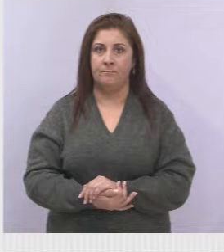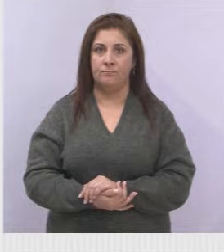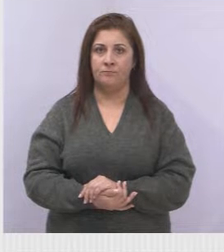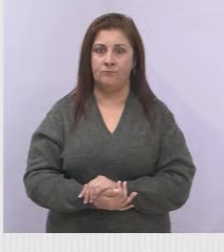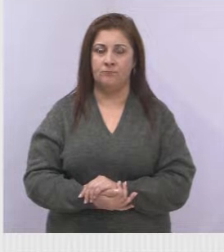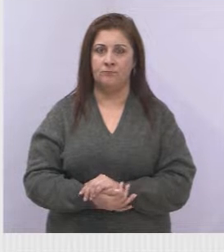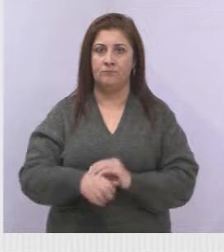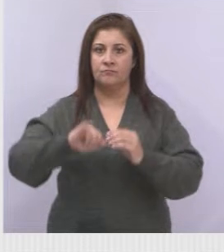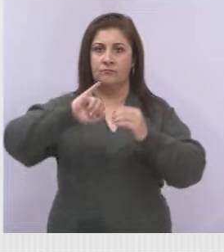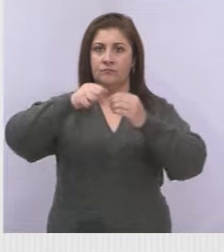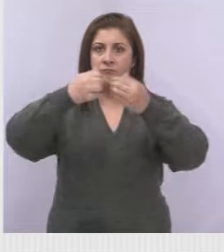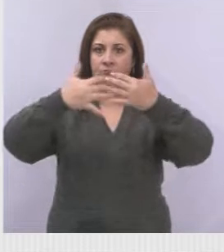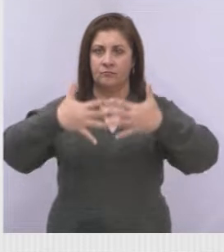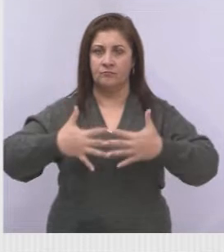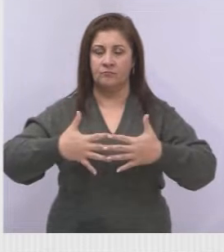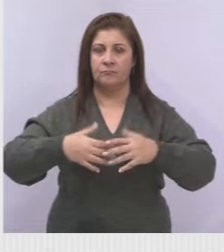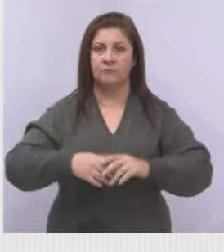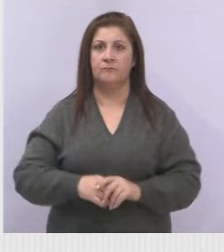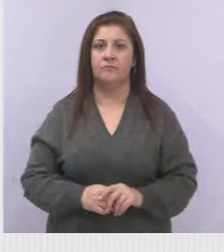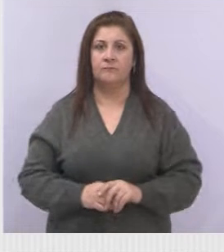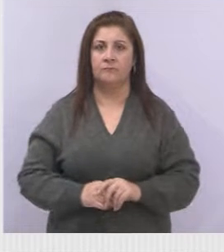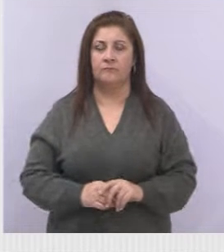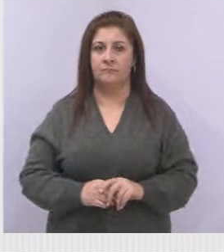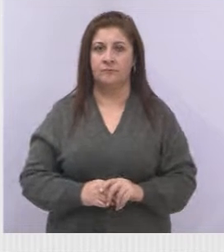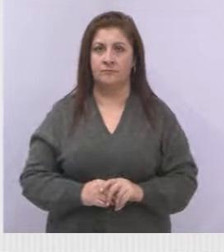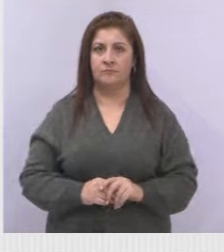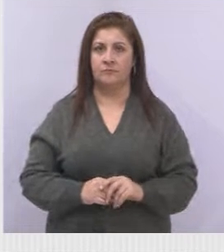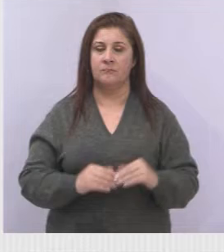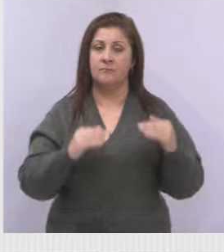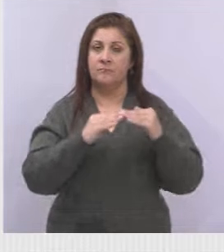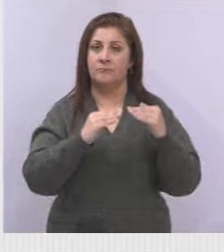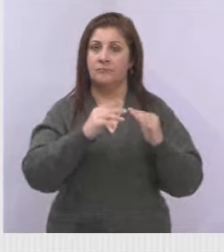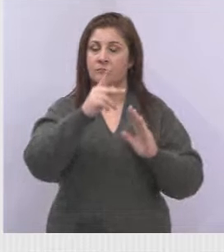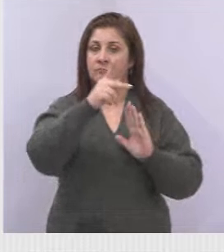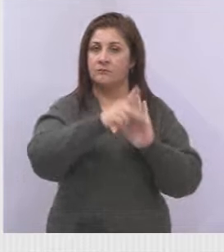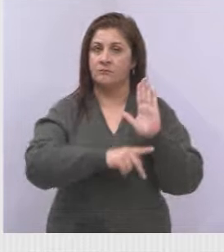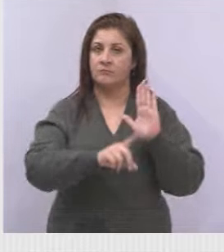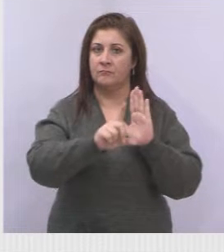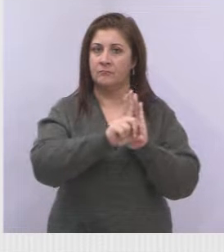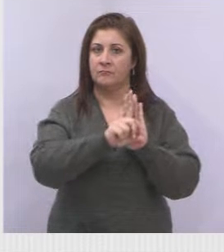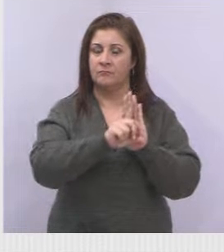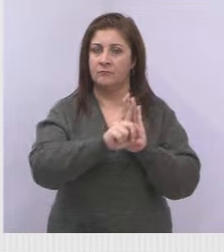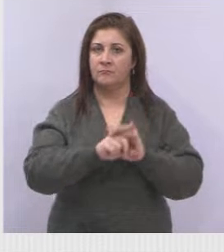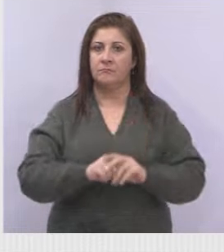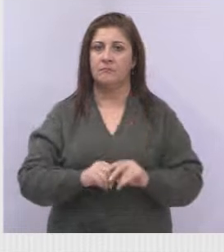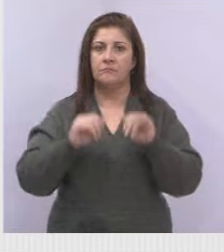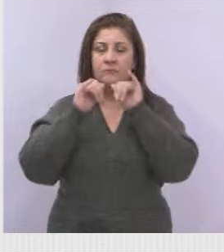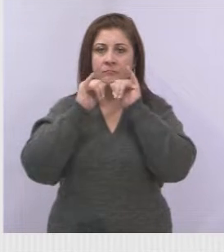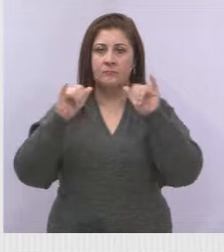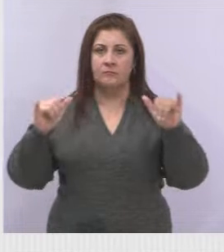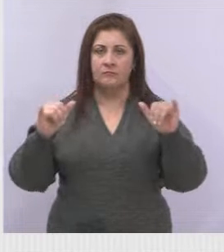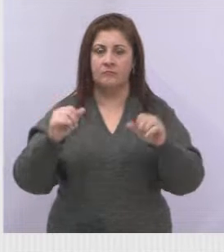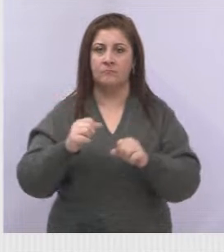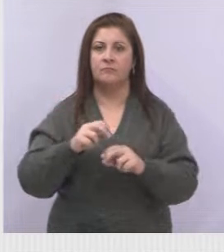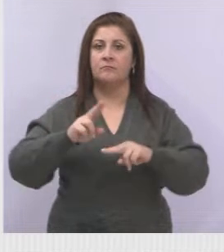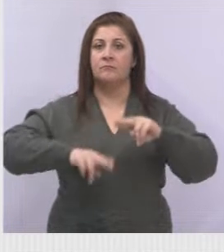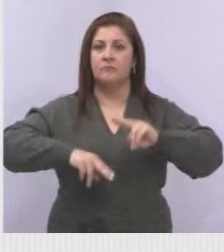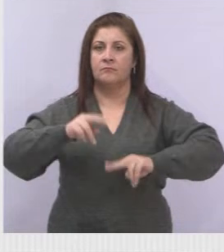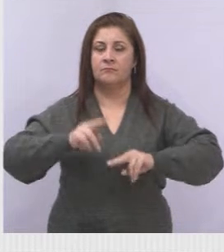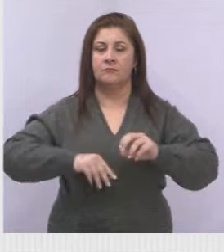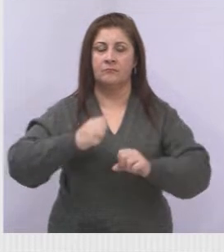A justificativa. De acordo com o projeto divulgado em junho de 2018,